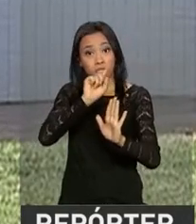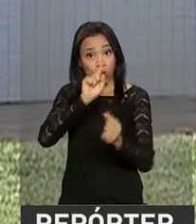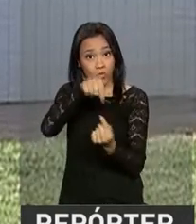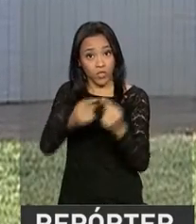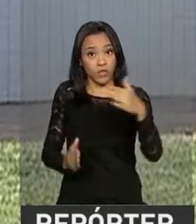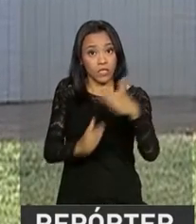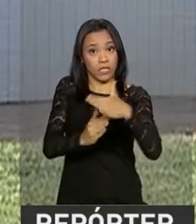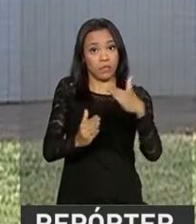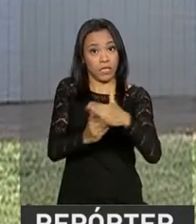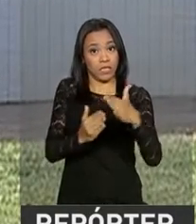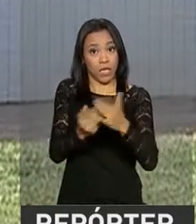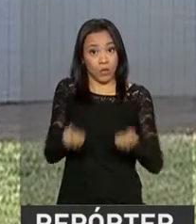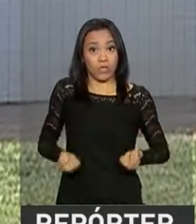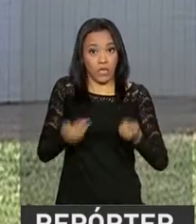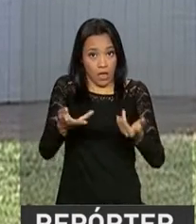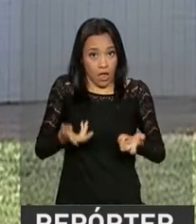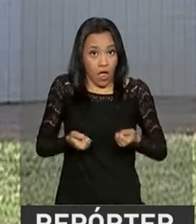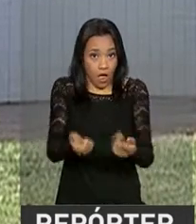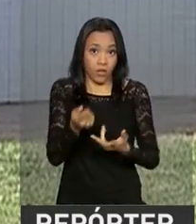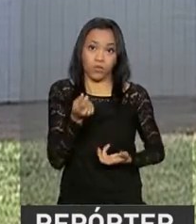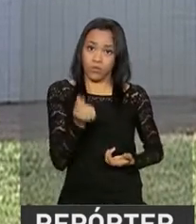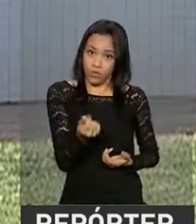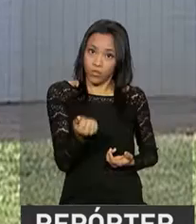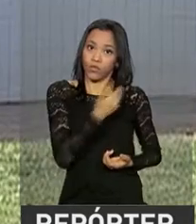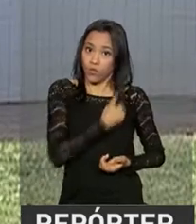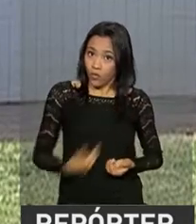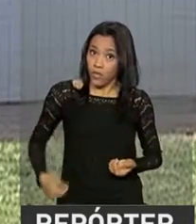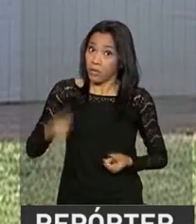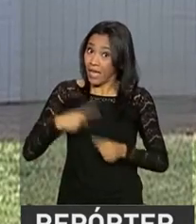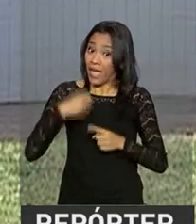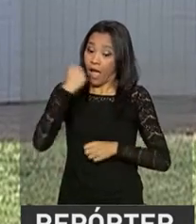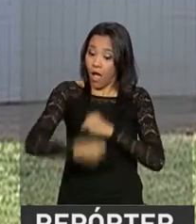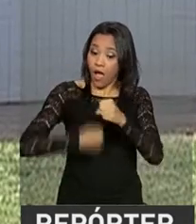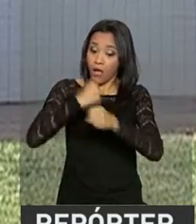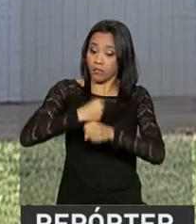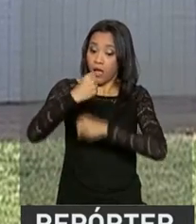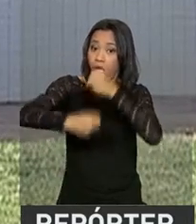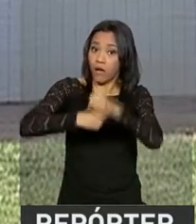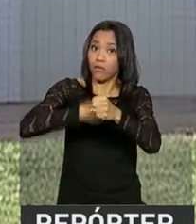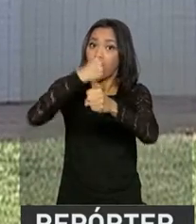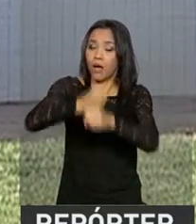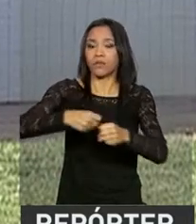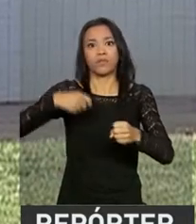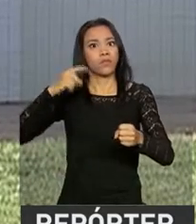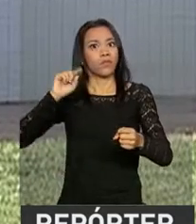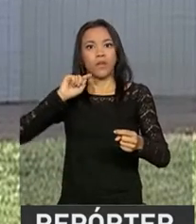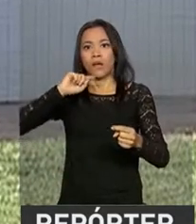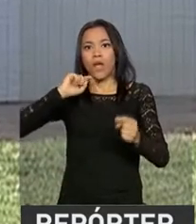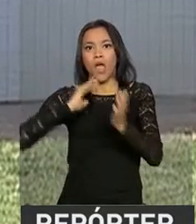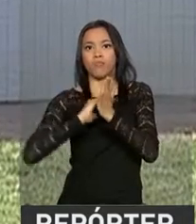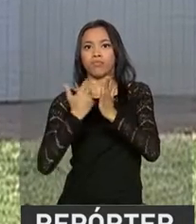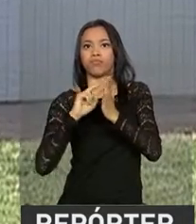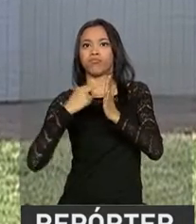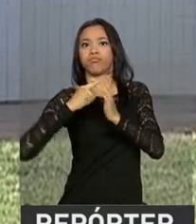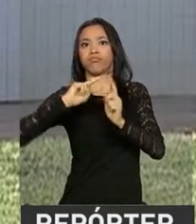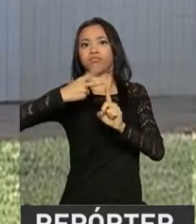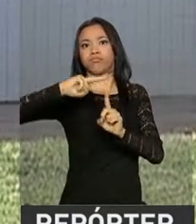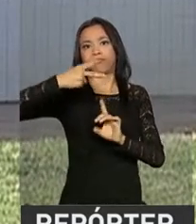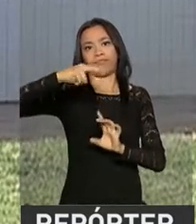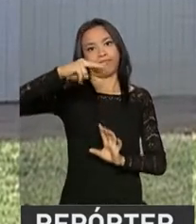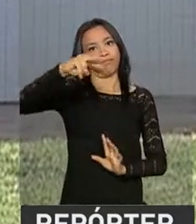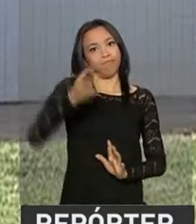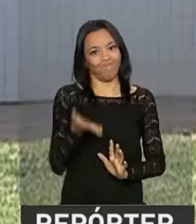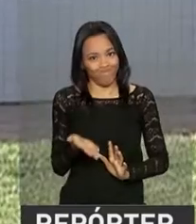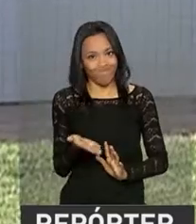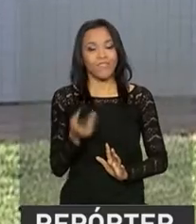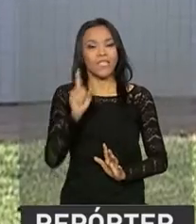teto para os gastos do governo, que diz que a cada ano as despesas só podem aumentar no mesmo montante que foi a inflação do ano anterior.